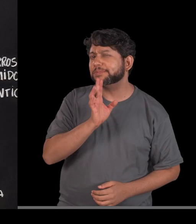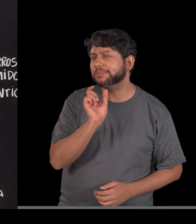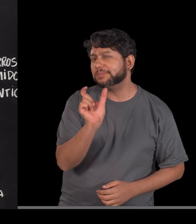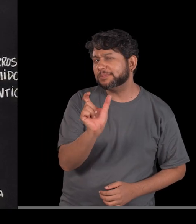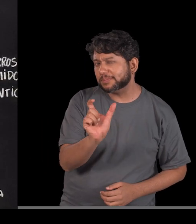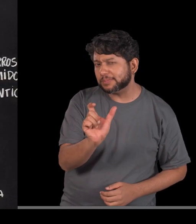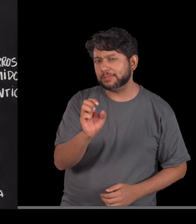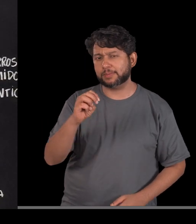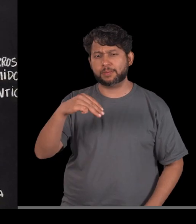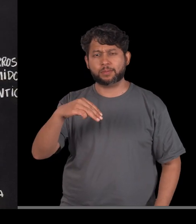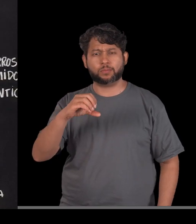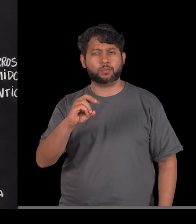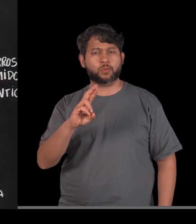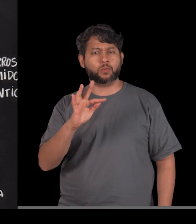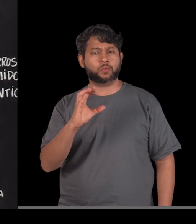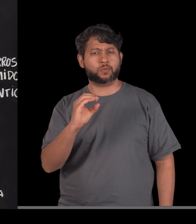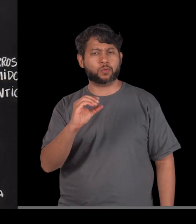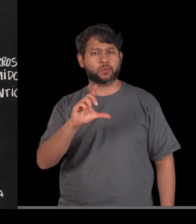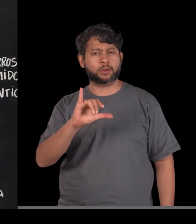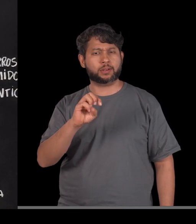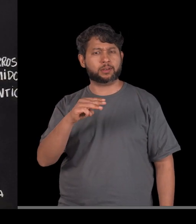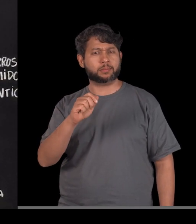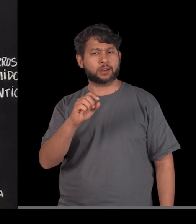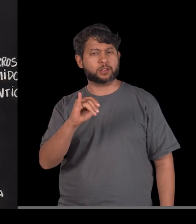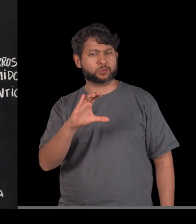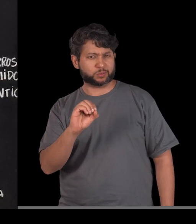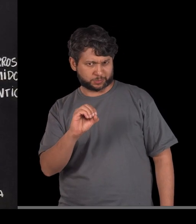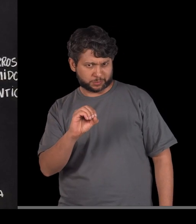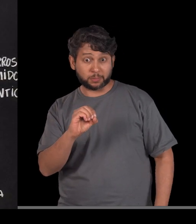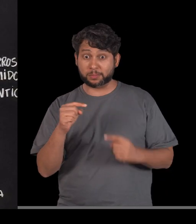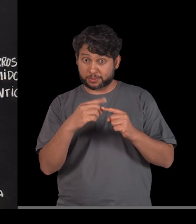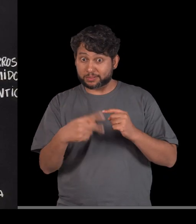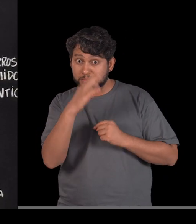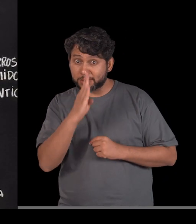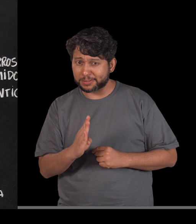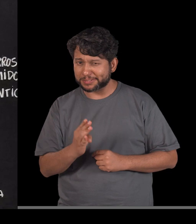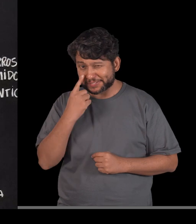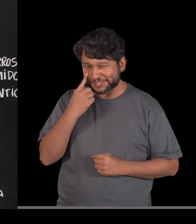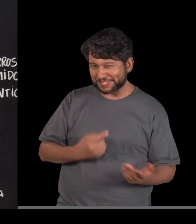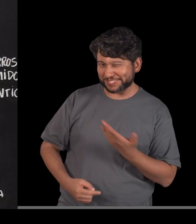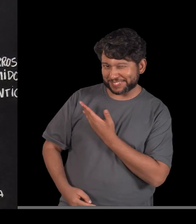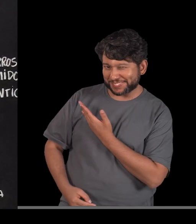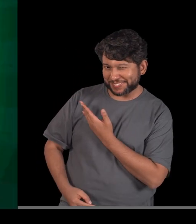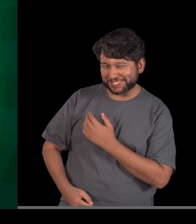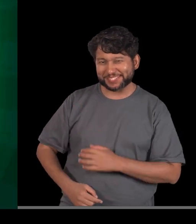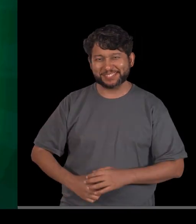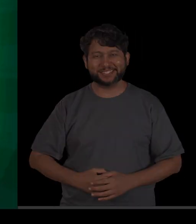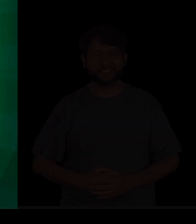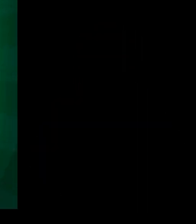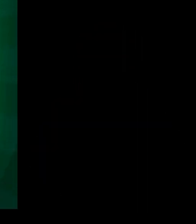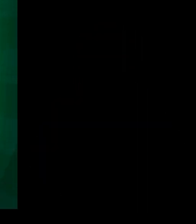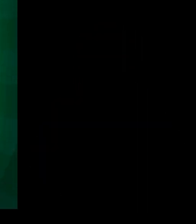Você já escutou falar sobre os domínios morfoclimáticos brasileiros? Se liga na aula que você vai aprender tudo.